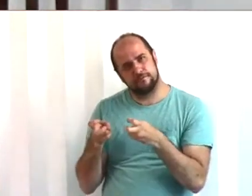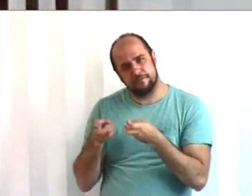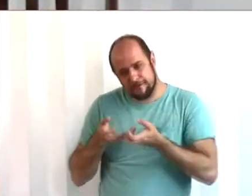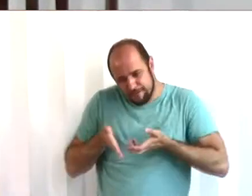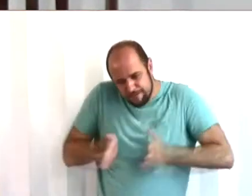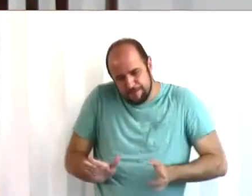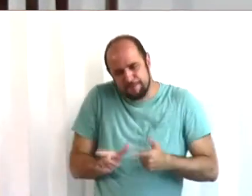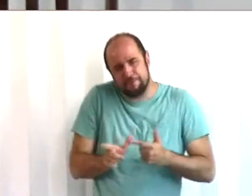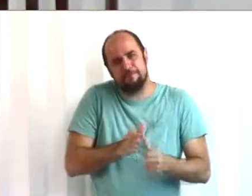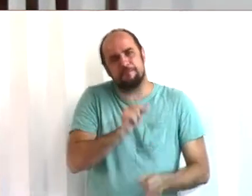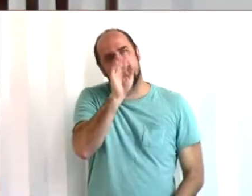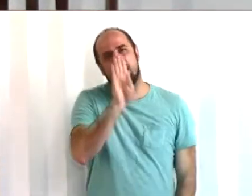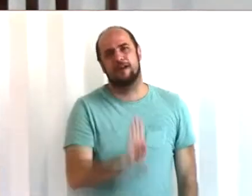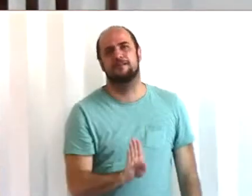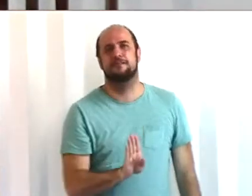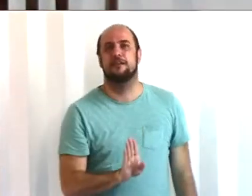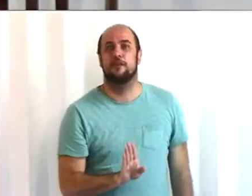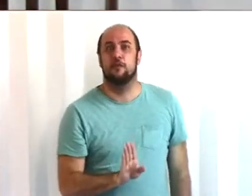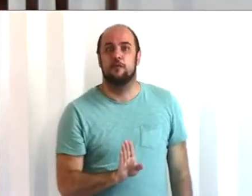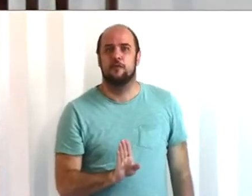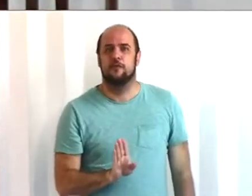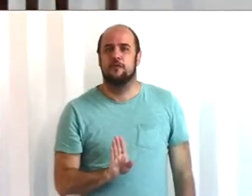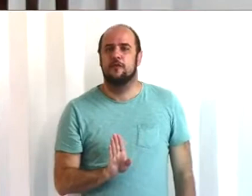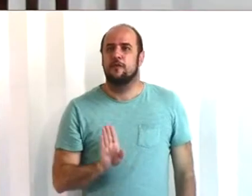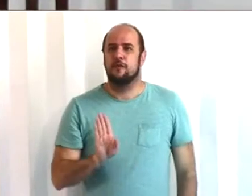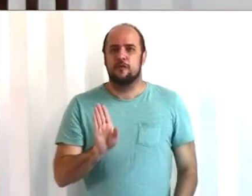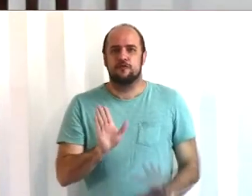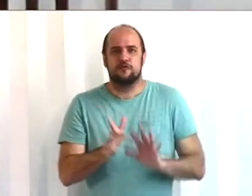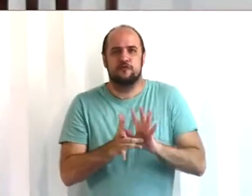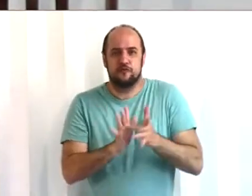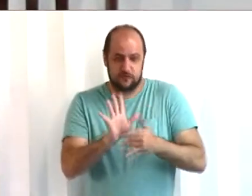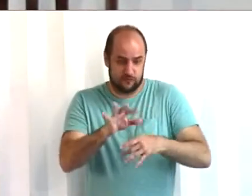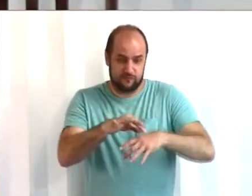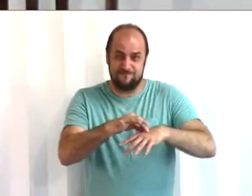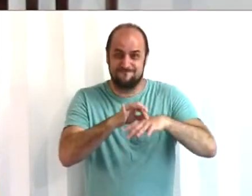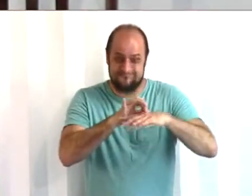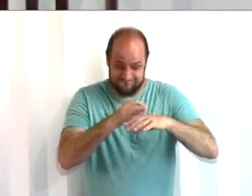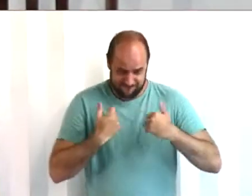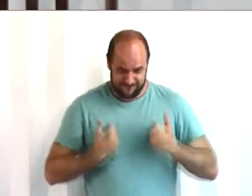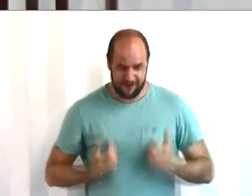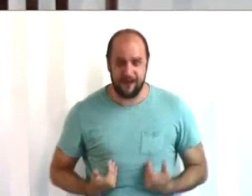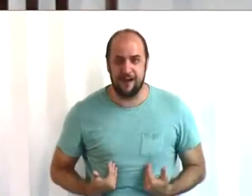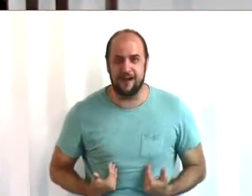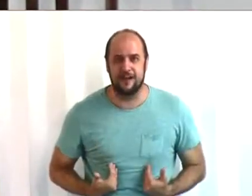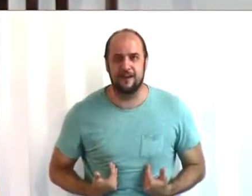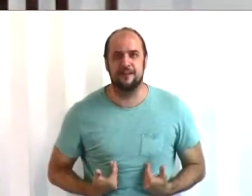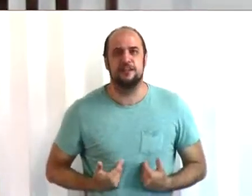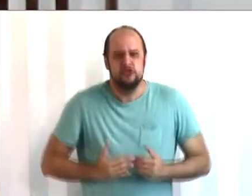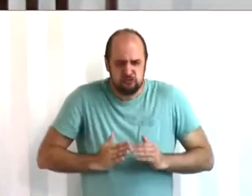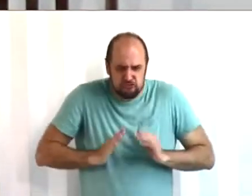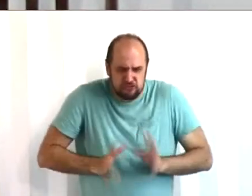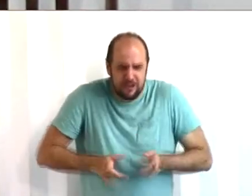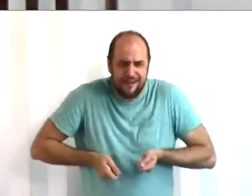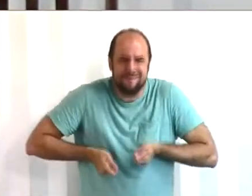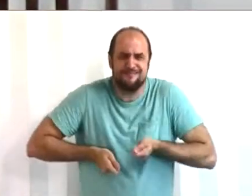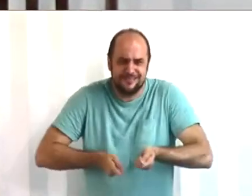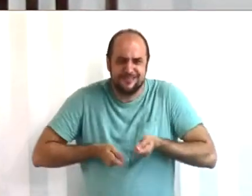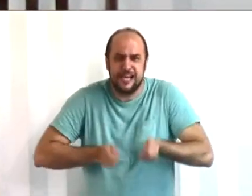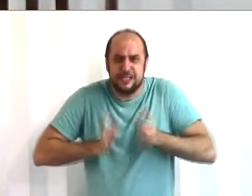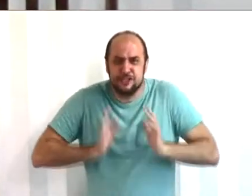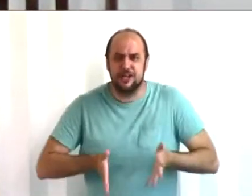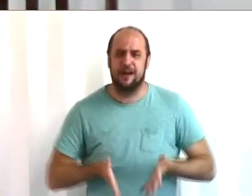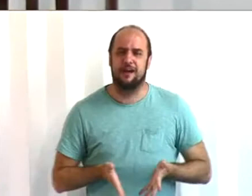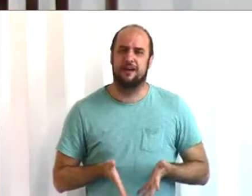Belém. A encarnação mostra que este foi tentado por nós, diz o autor